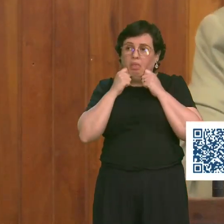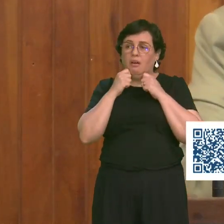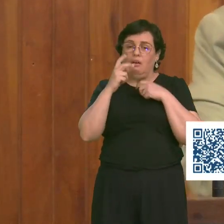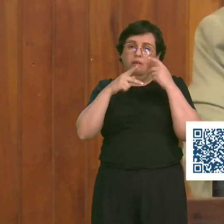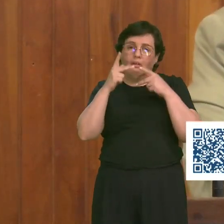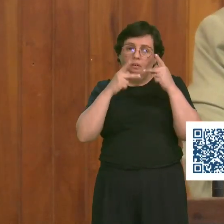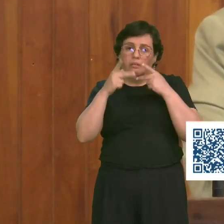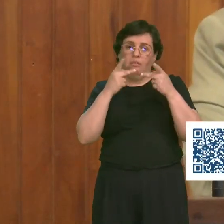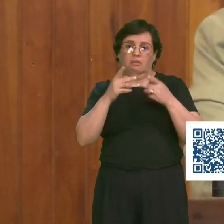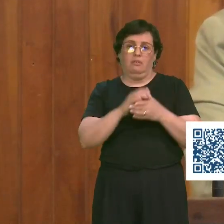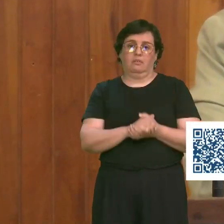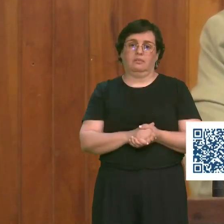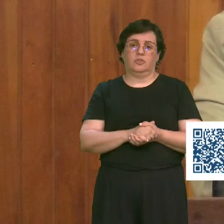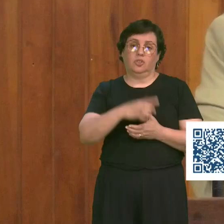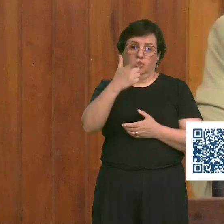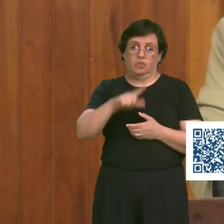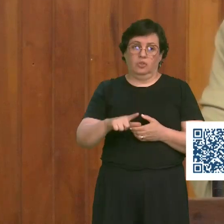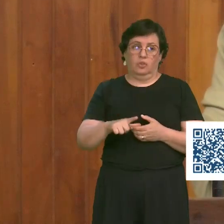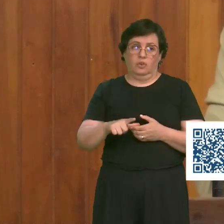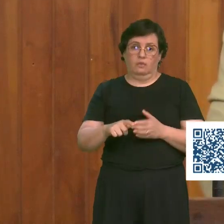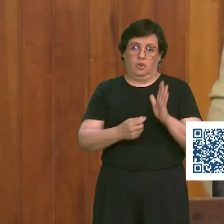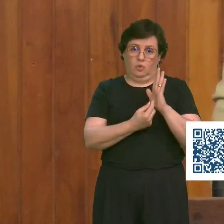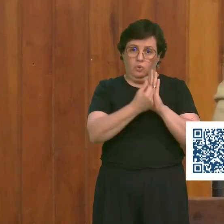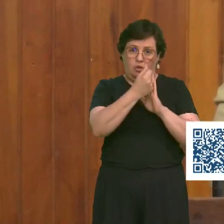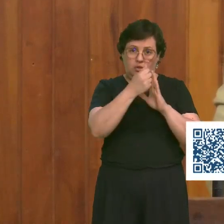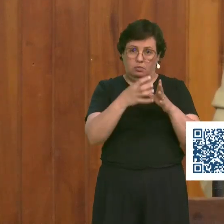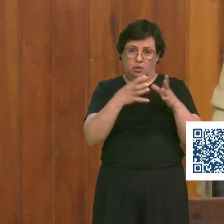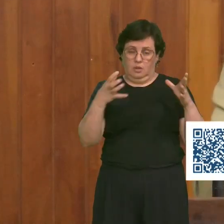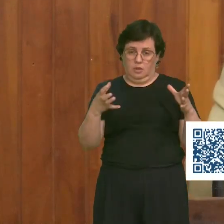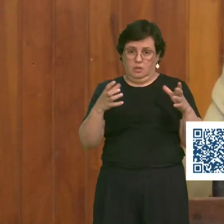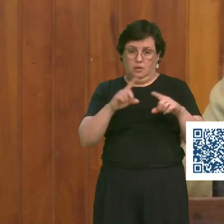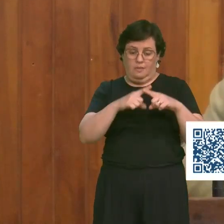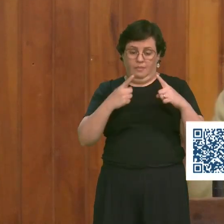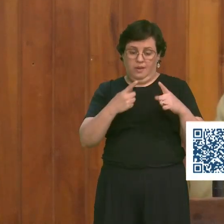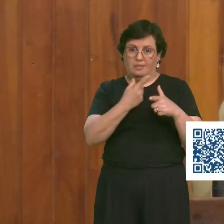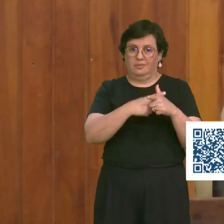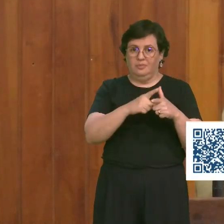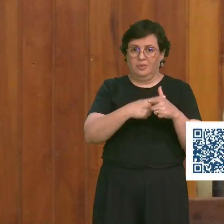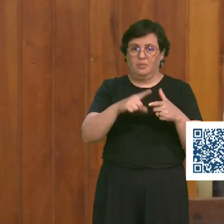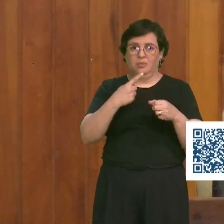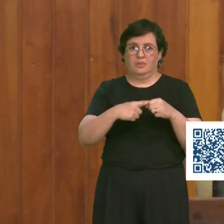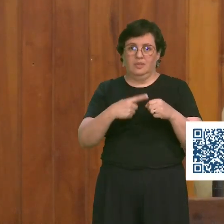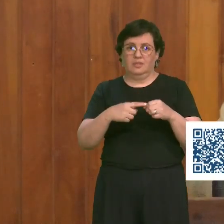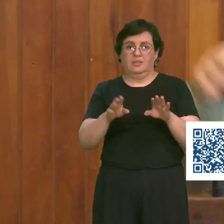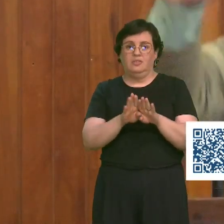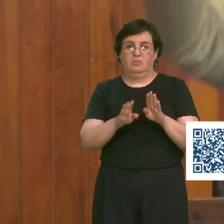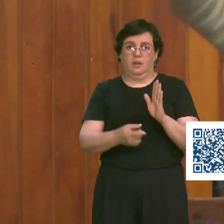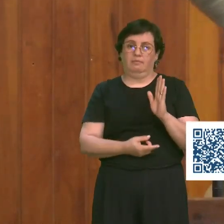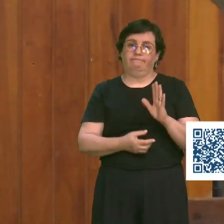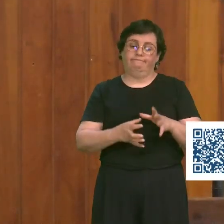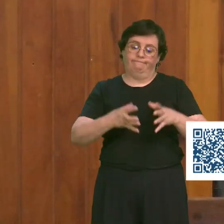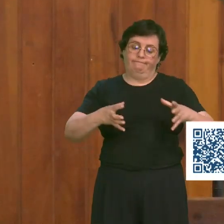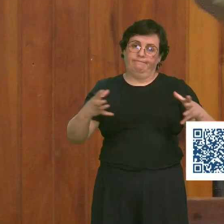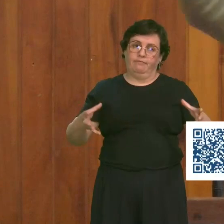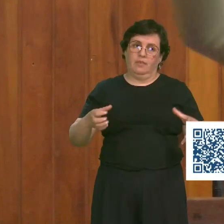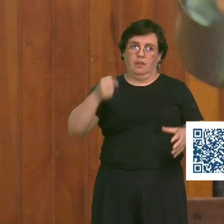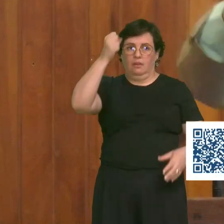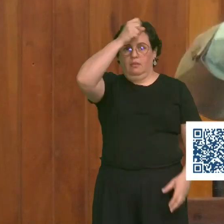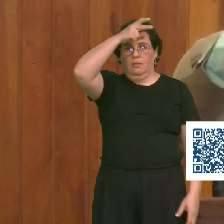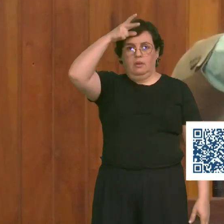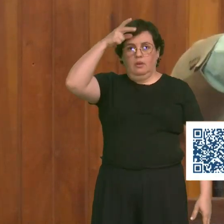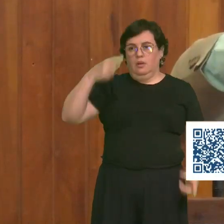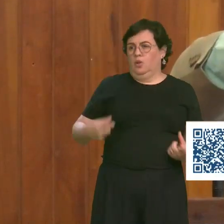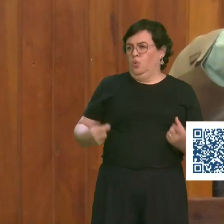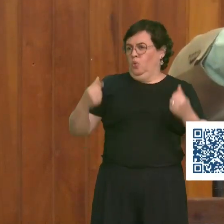vou repetir aqui o orçamento cresceu a medida que cresceu os problemas da cidade prefeitura rica